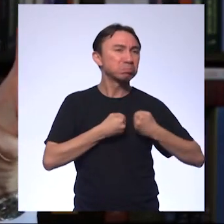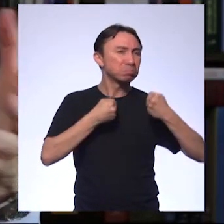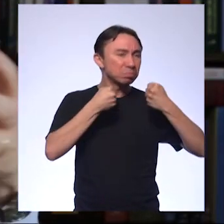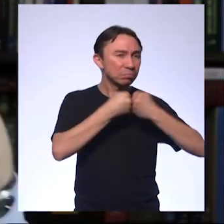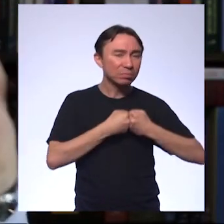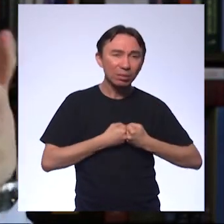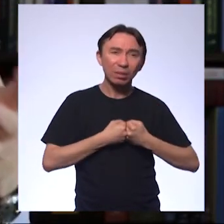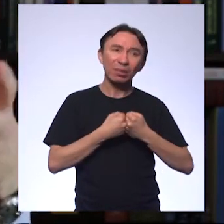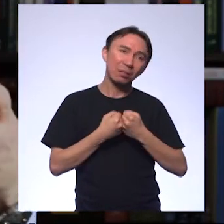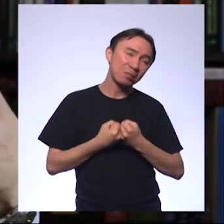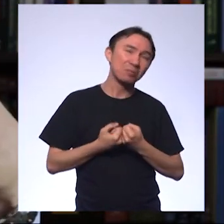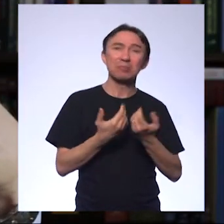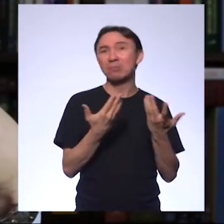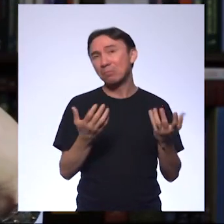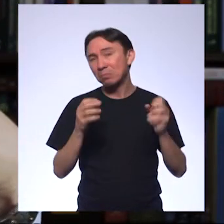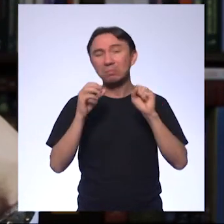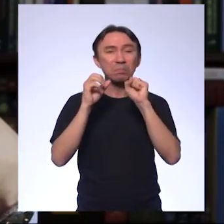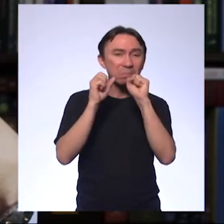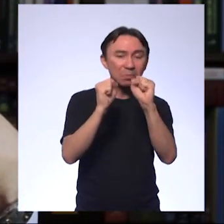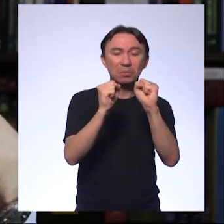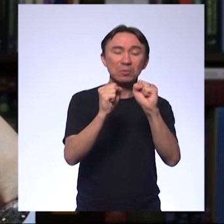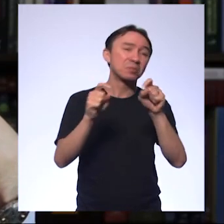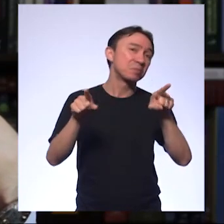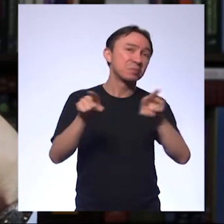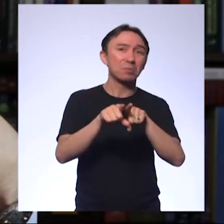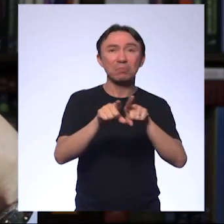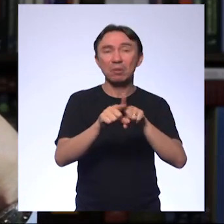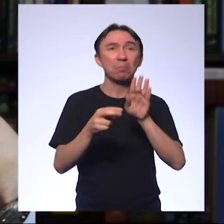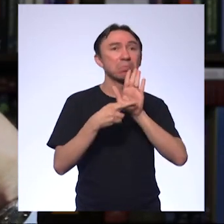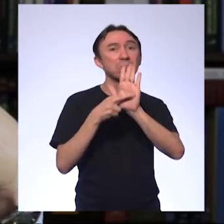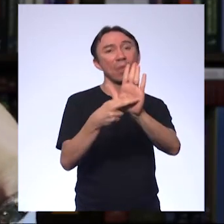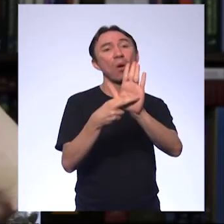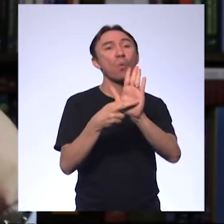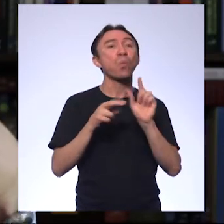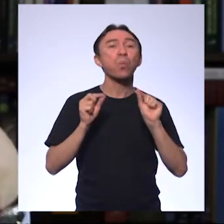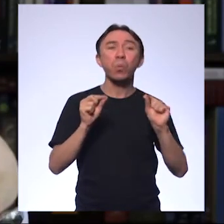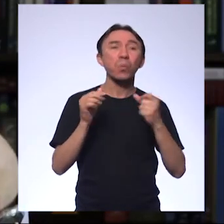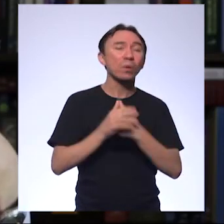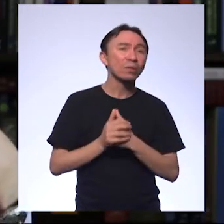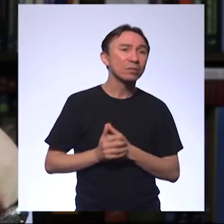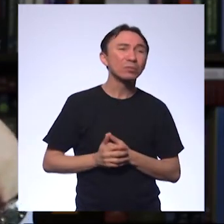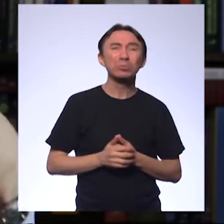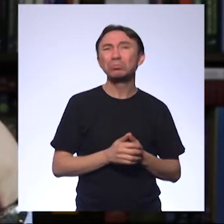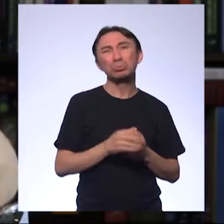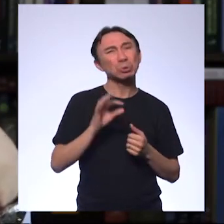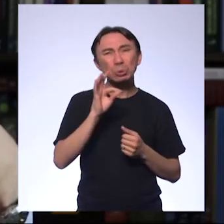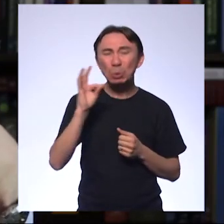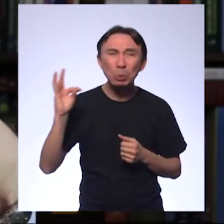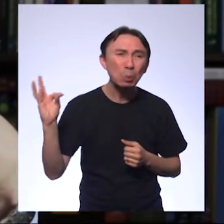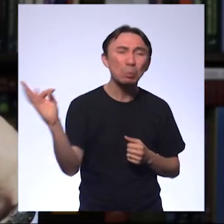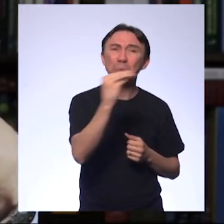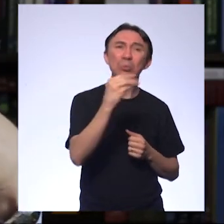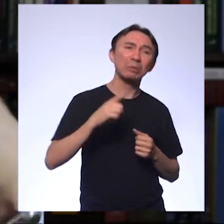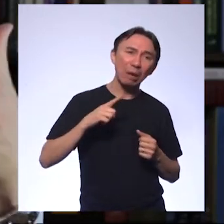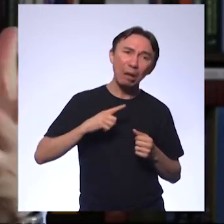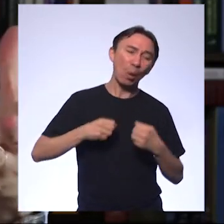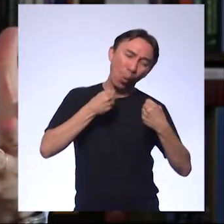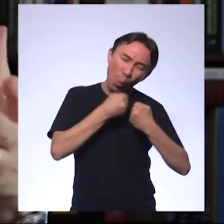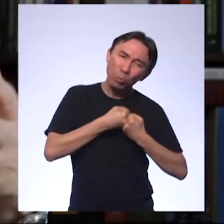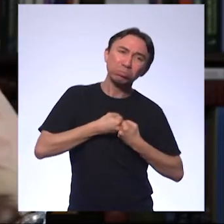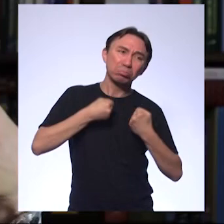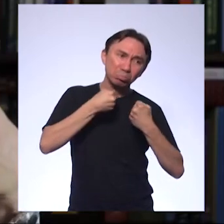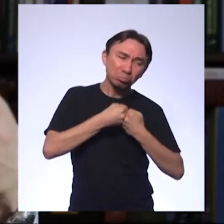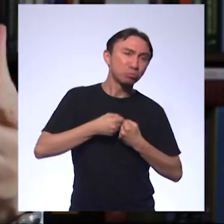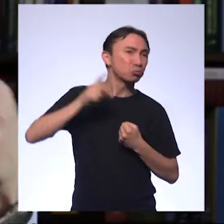também caracterizar a luta que todo mundo desenvolve todos os dias para atingir os